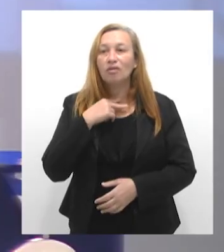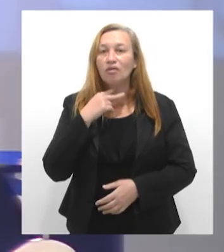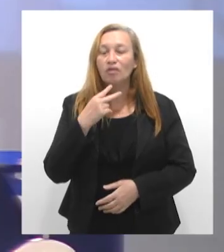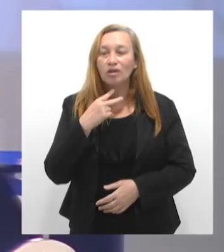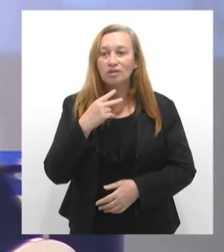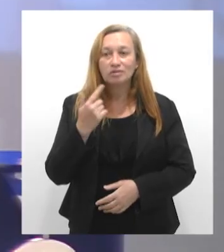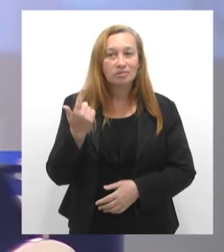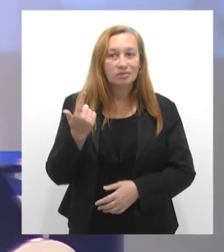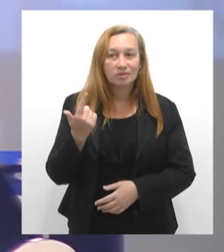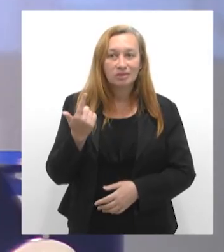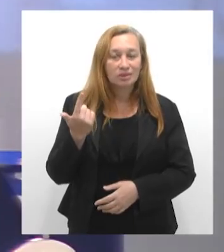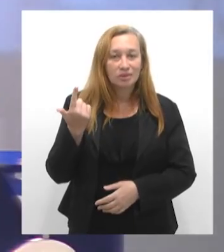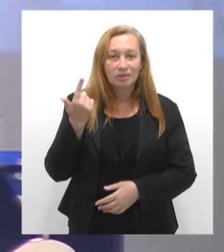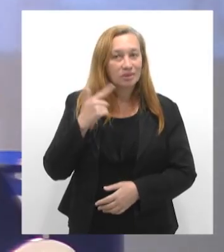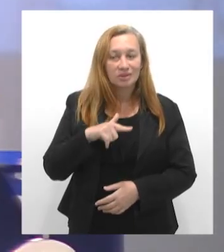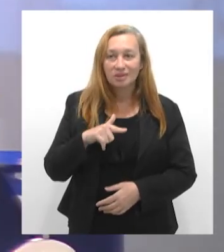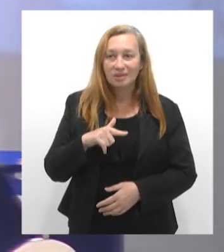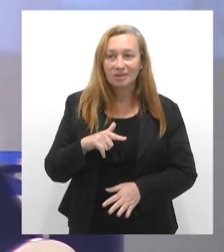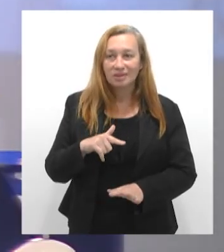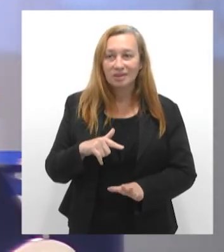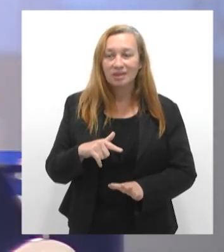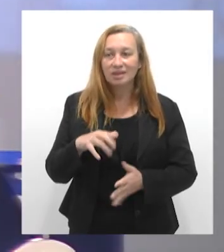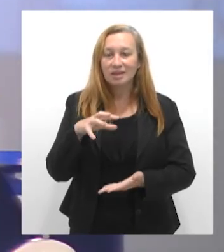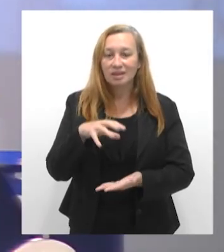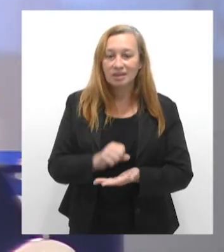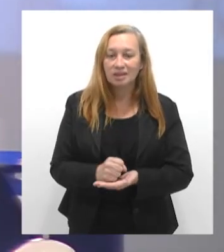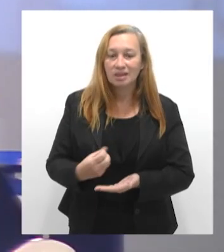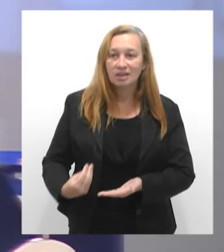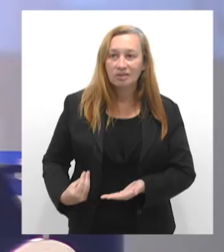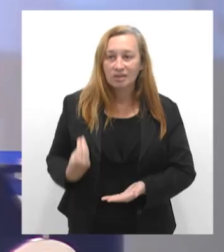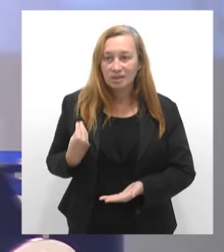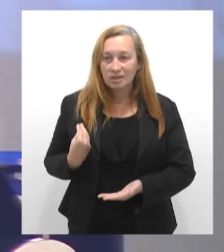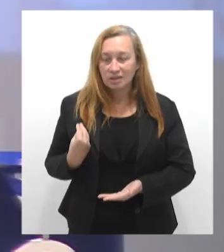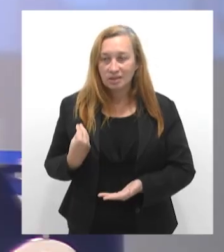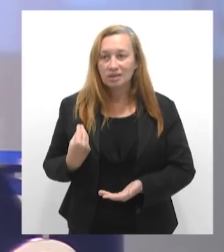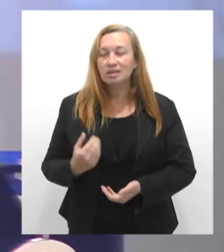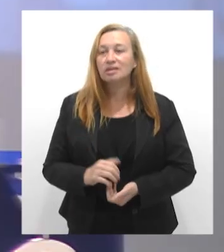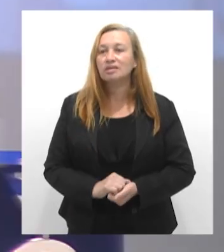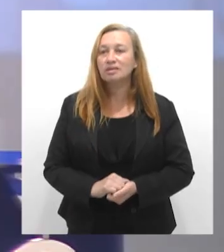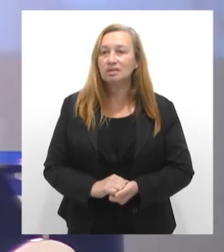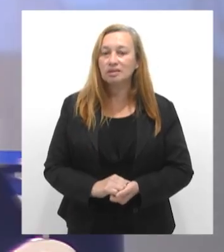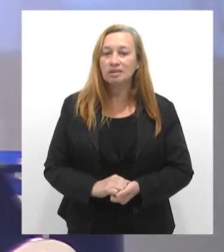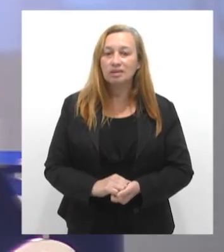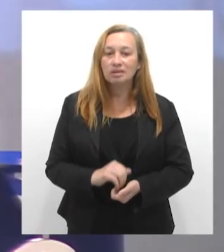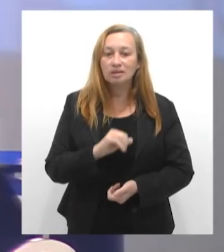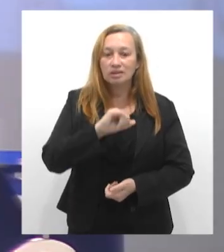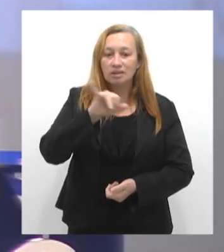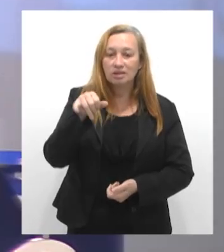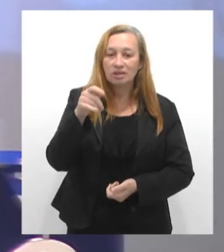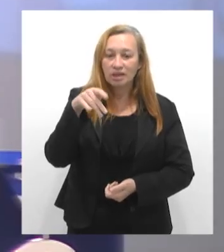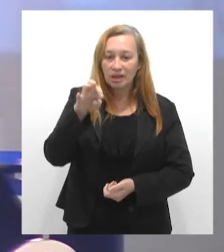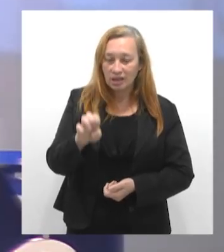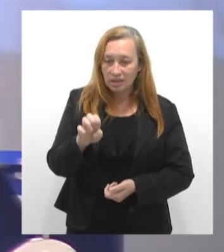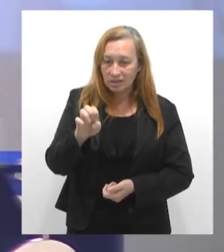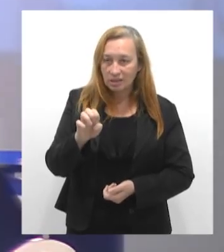aguenta mais, queria registrar a presença da Jaqueline